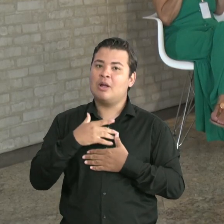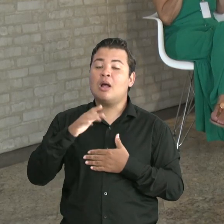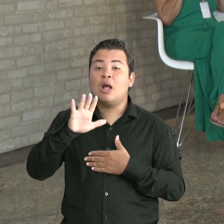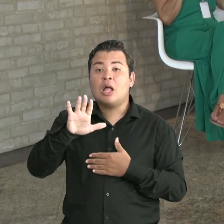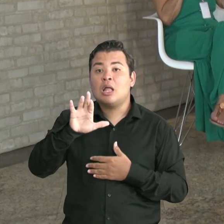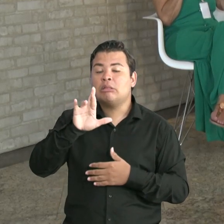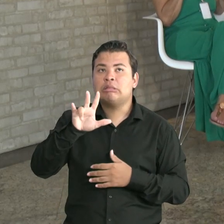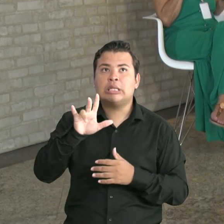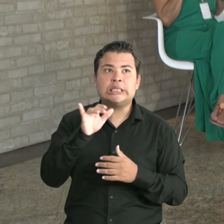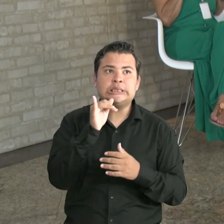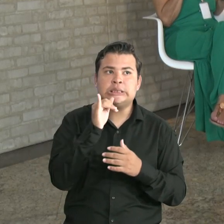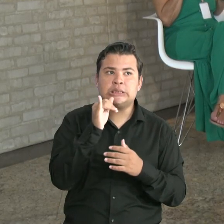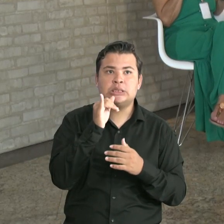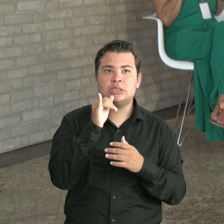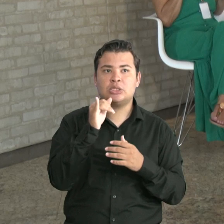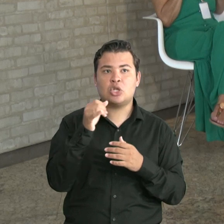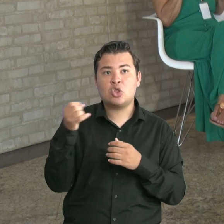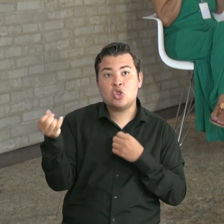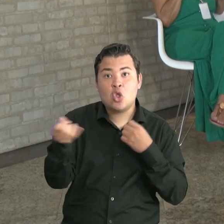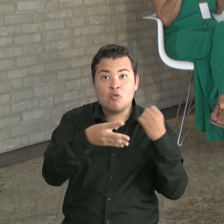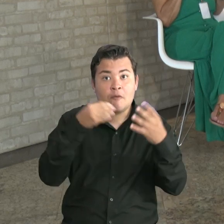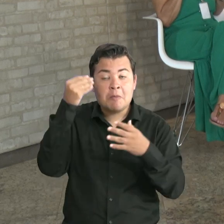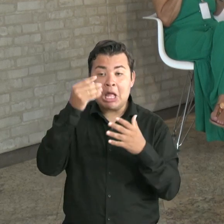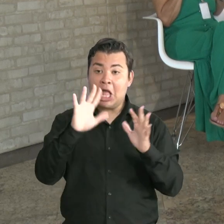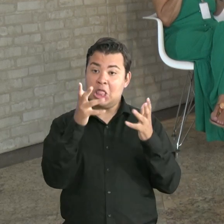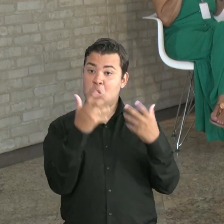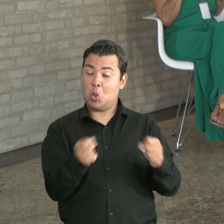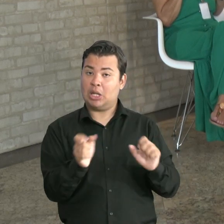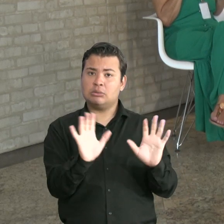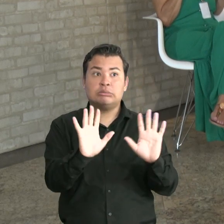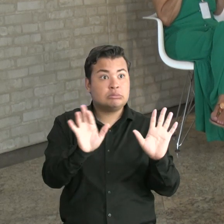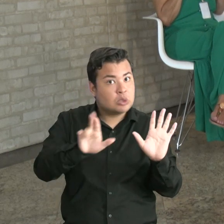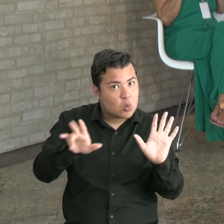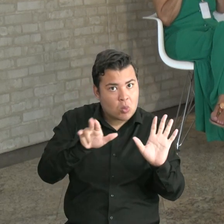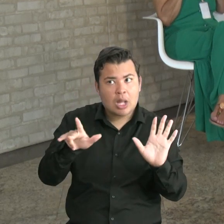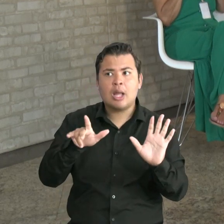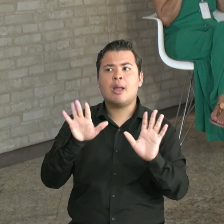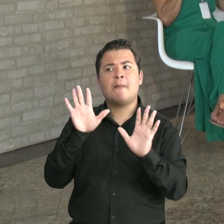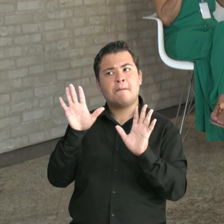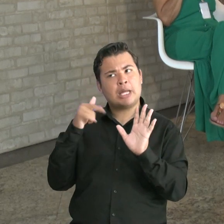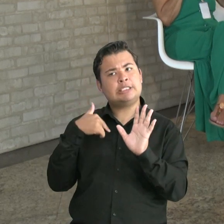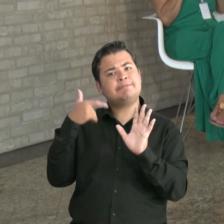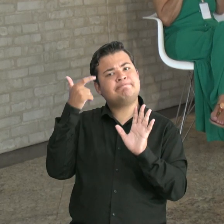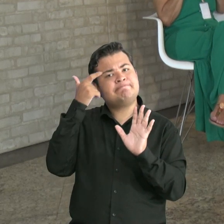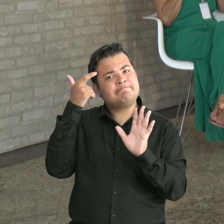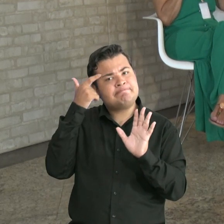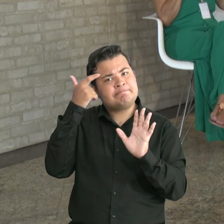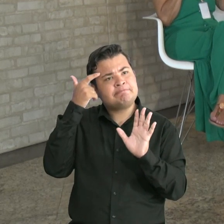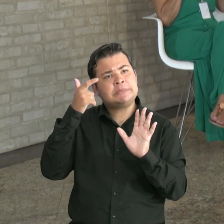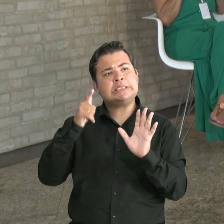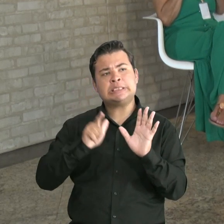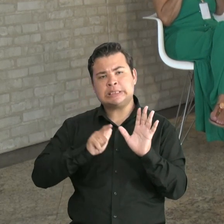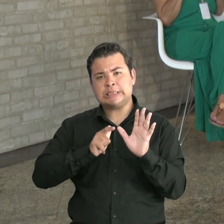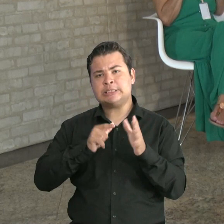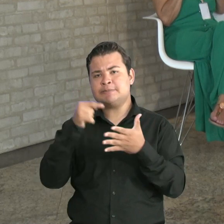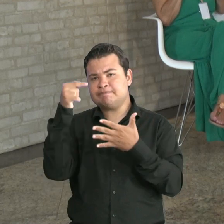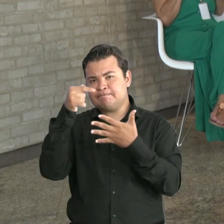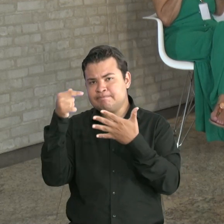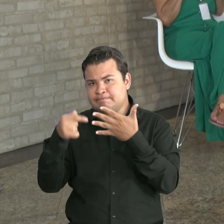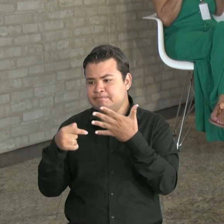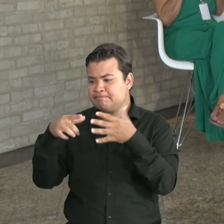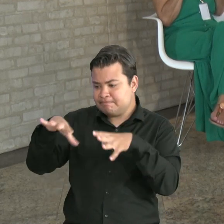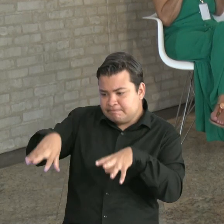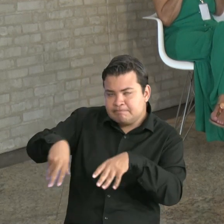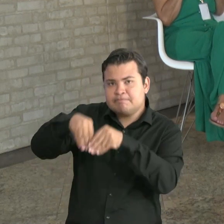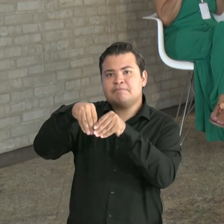abra a essas novas experiências, como eu estou dizendo, que são necessárias. Mas existe algo que eu acho que é